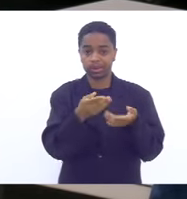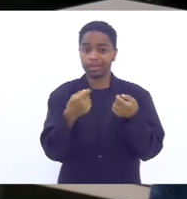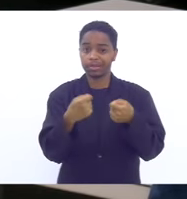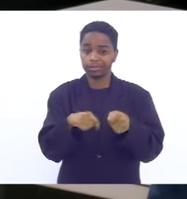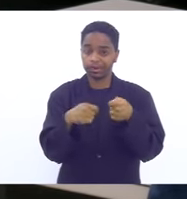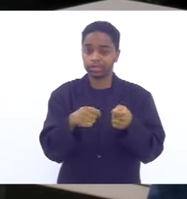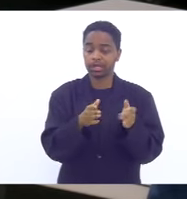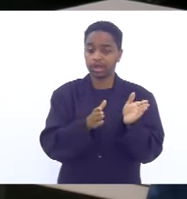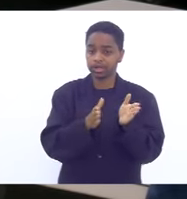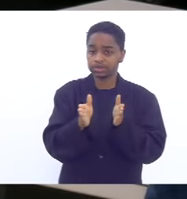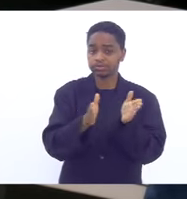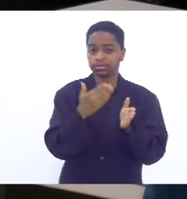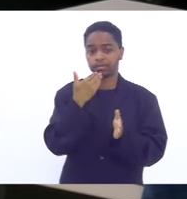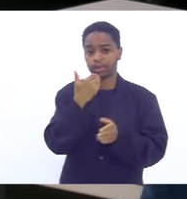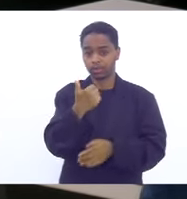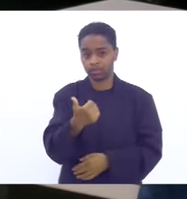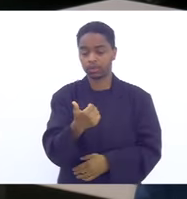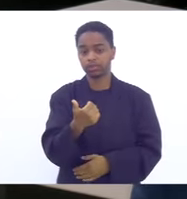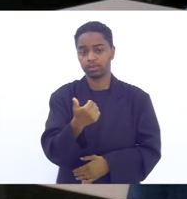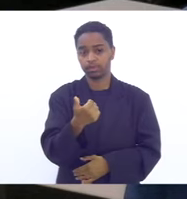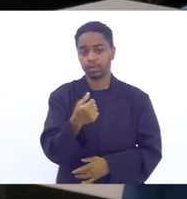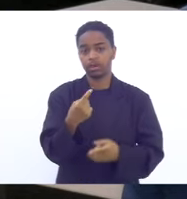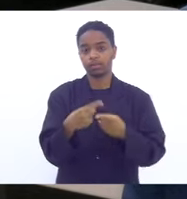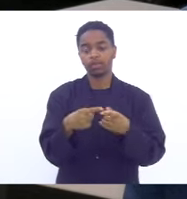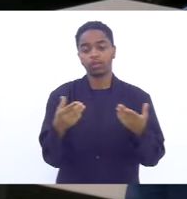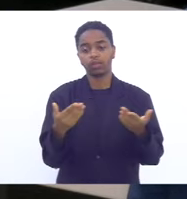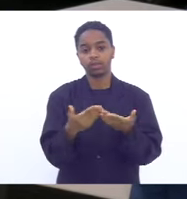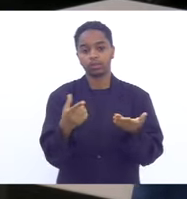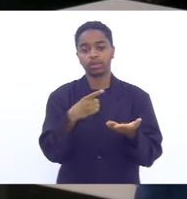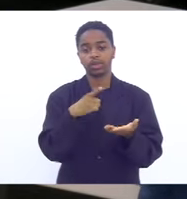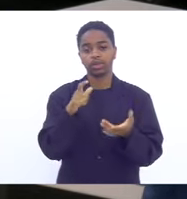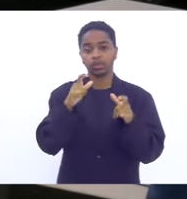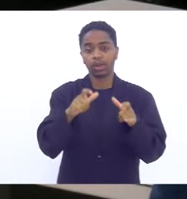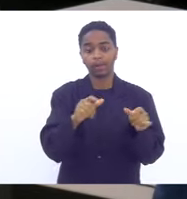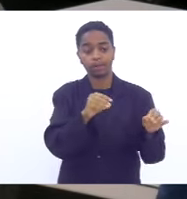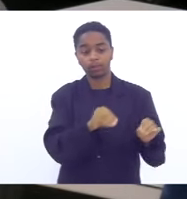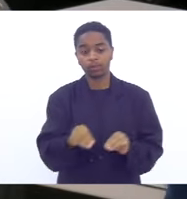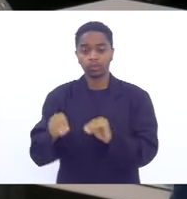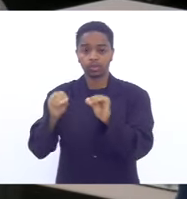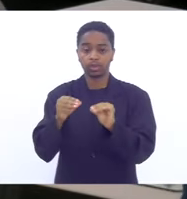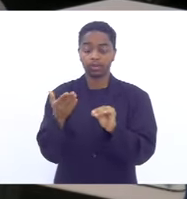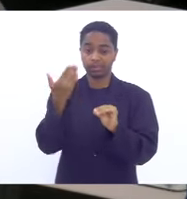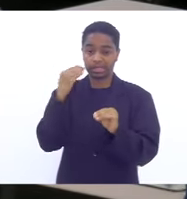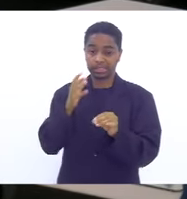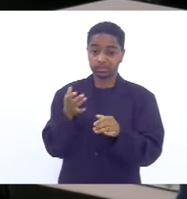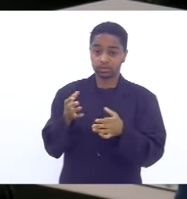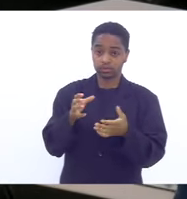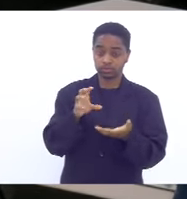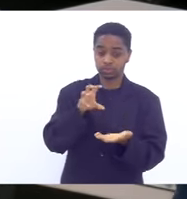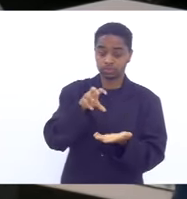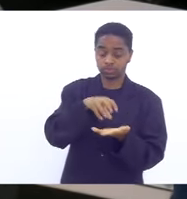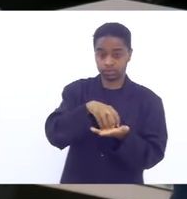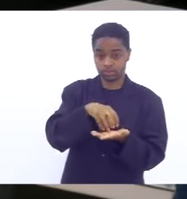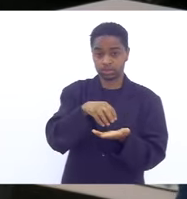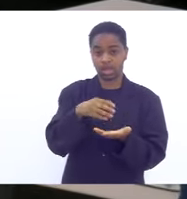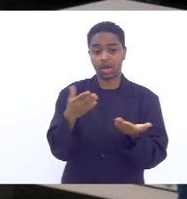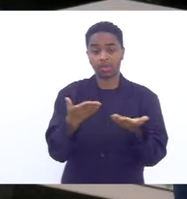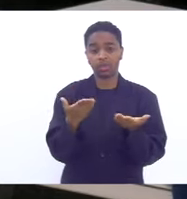com uma acessibilidade melhor, né? Hoje temos um posto que foi mudado de local, antes era no centro da cidade, hoje está a